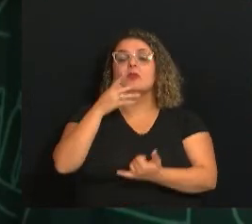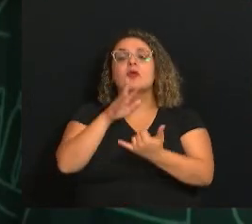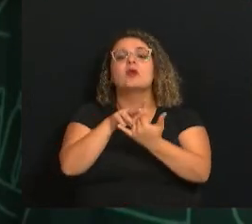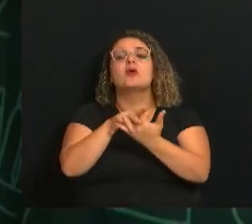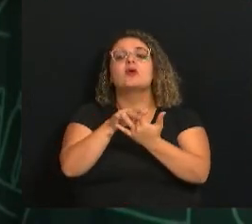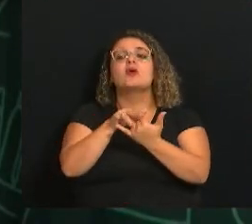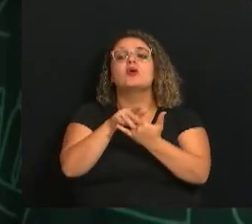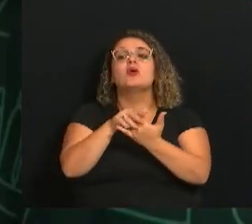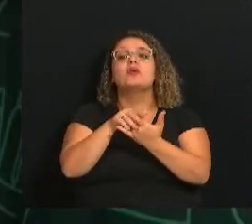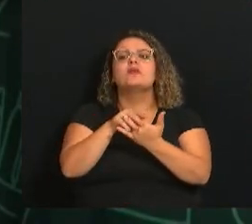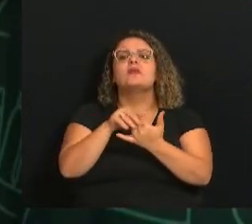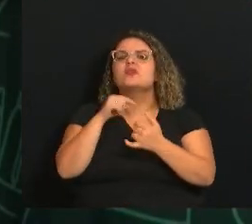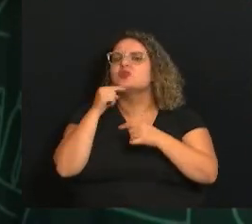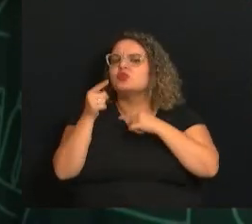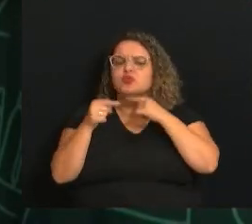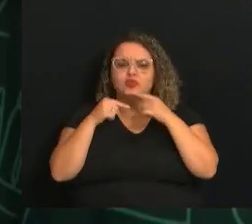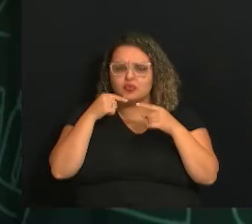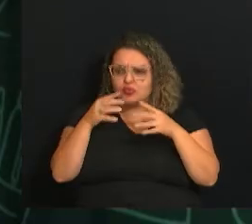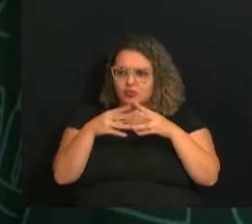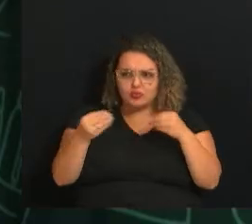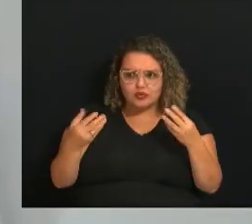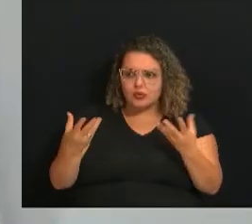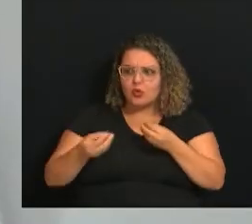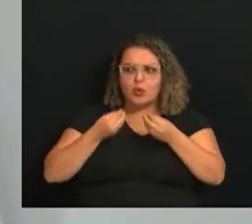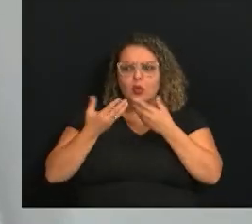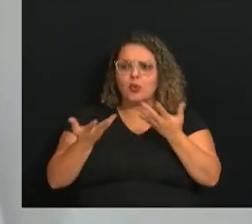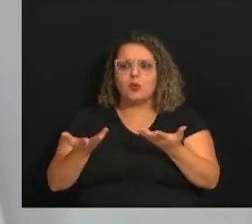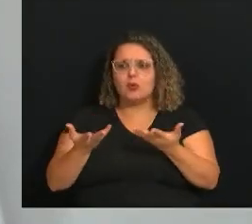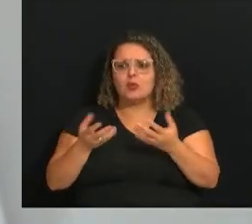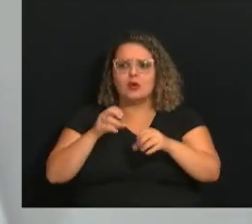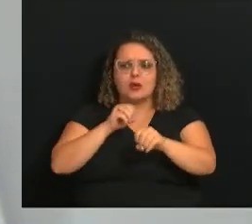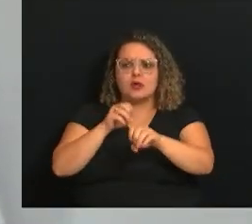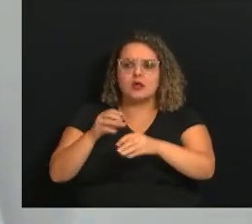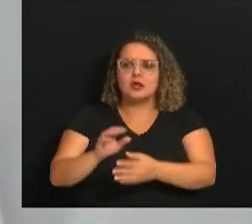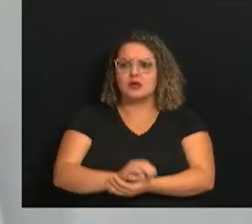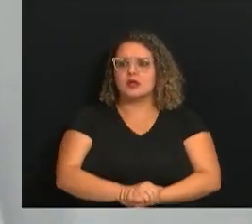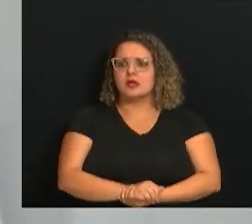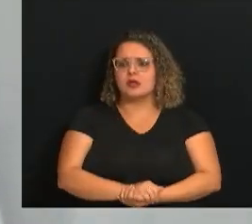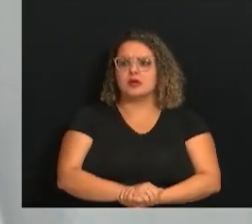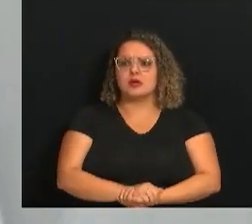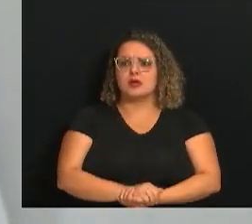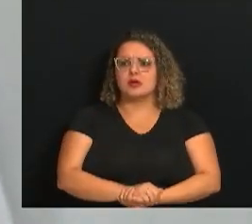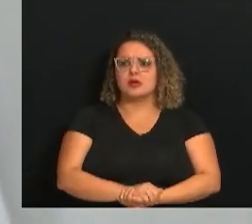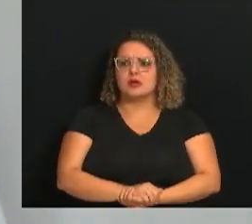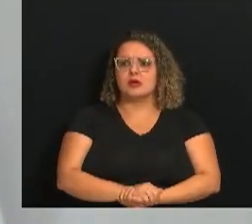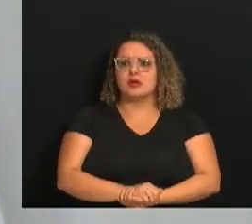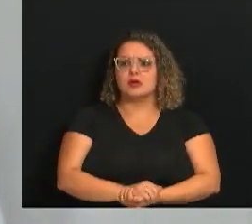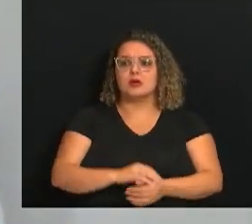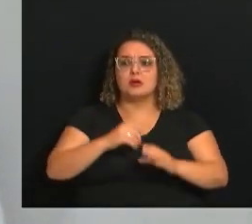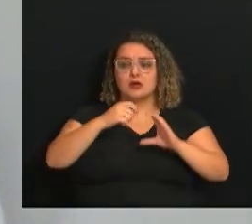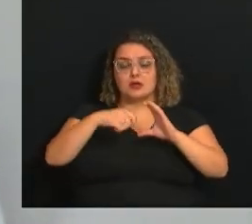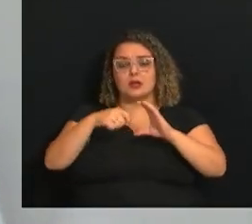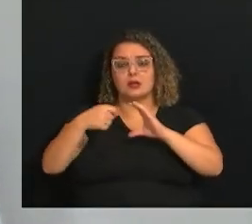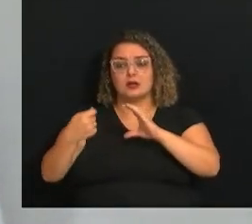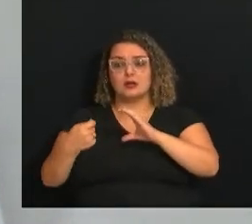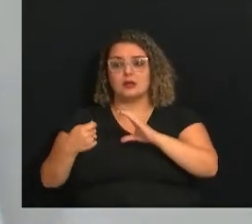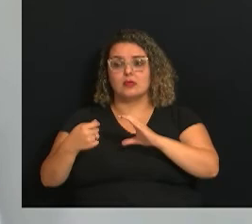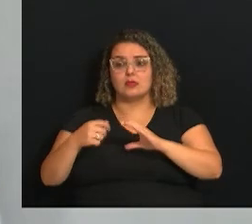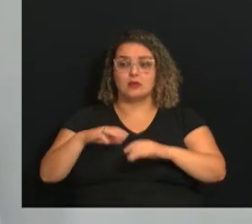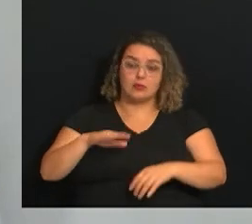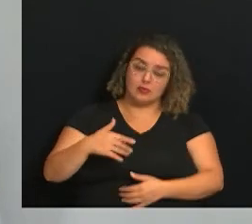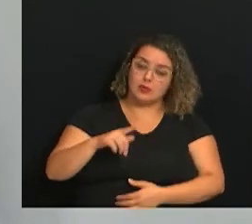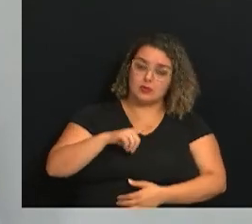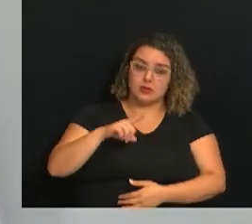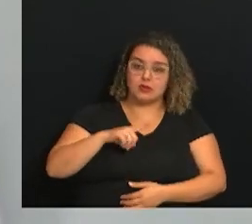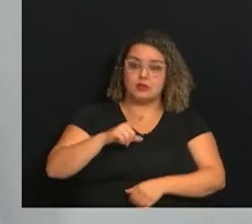você tira dúvida, como é que é? Ensina o pessoal? Eu gravo vários vídeos, né? Quando eu tenho tempo, final de semana